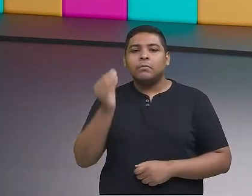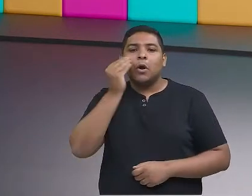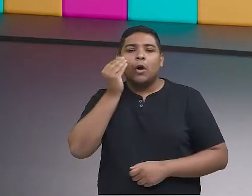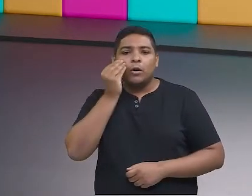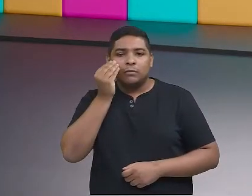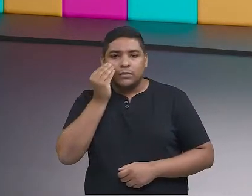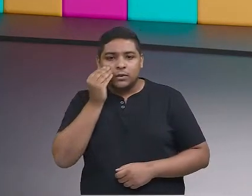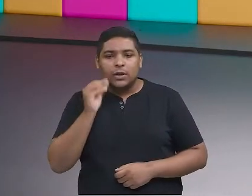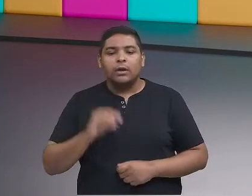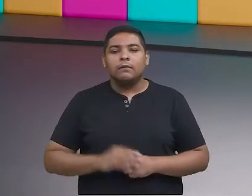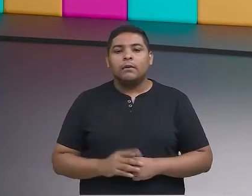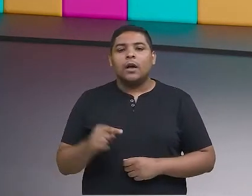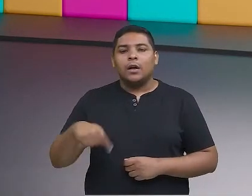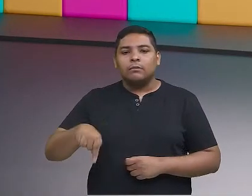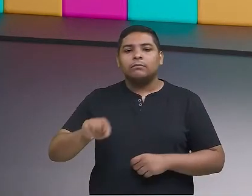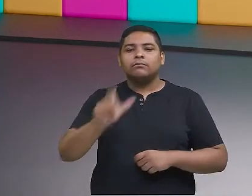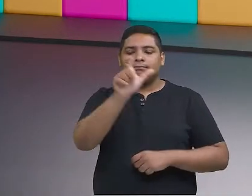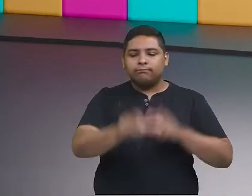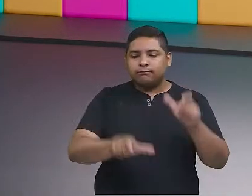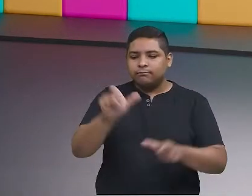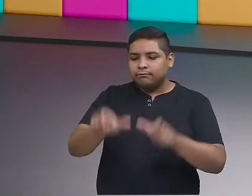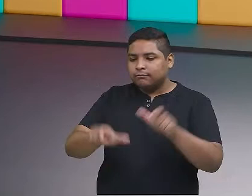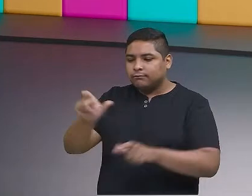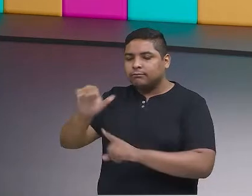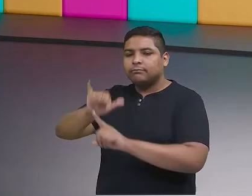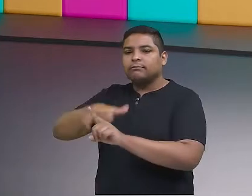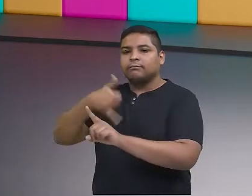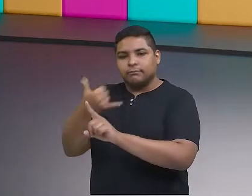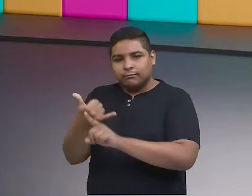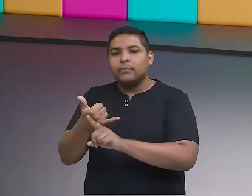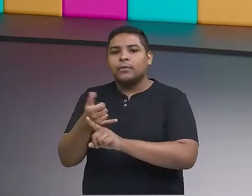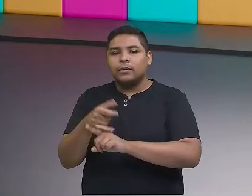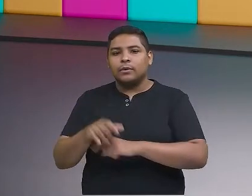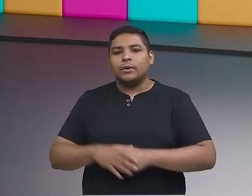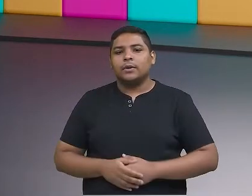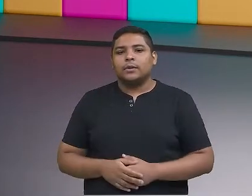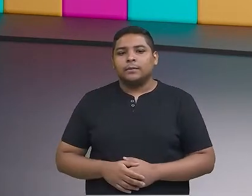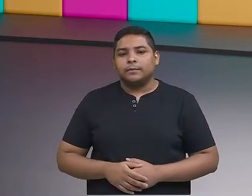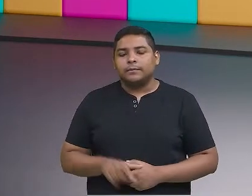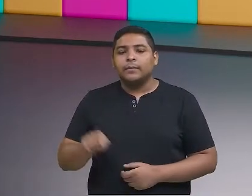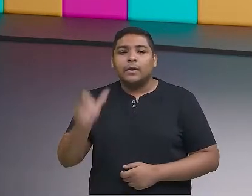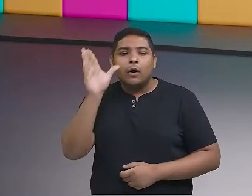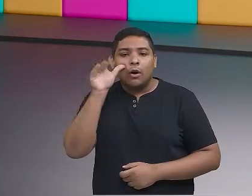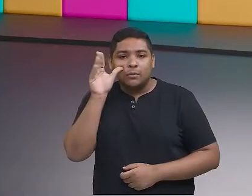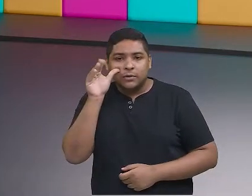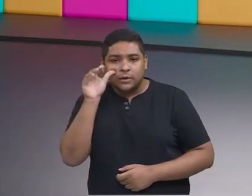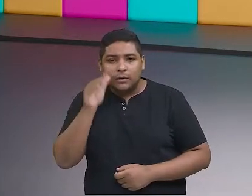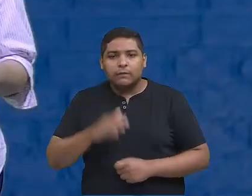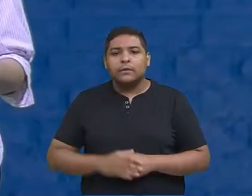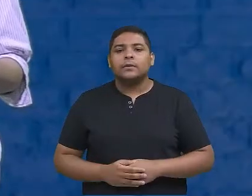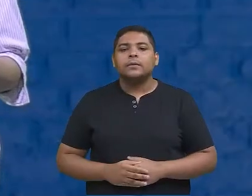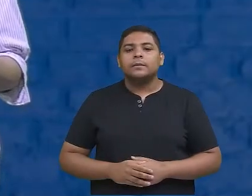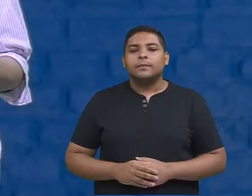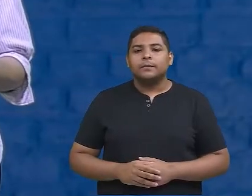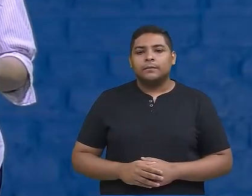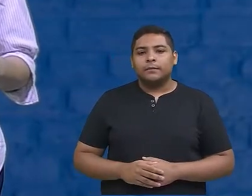naqueles personagens do bullying, o espectador, aquele que está observando, mas não está